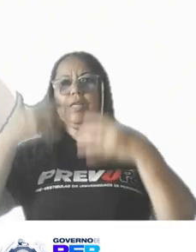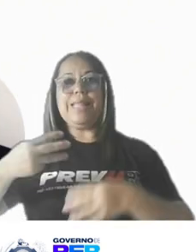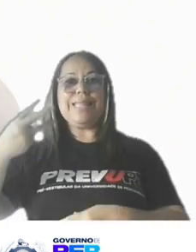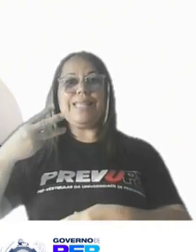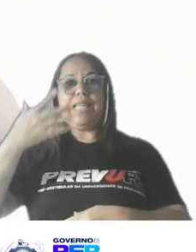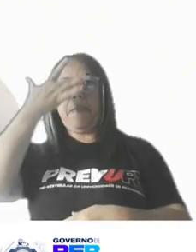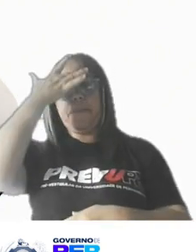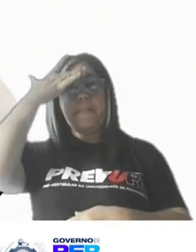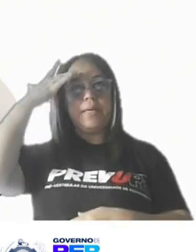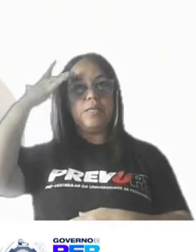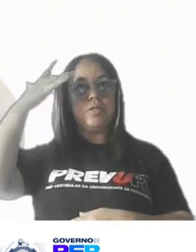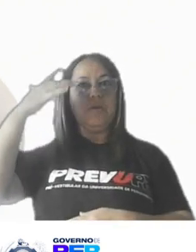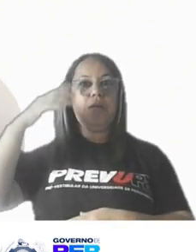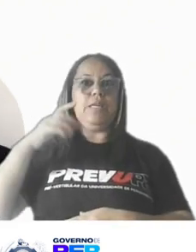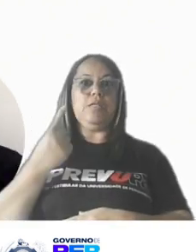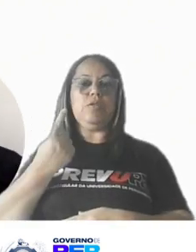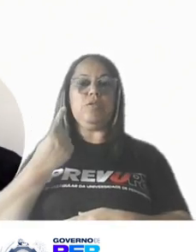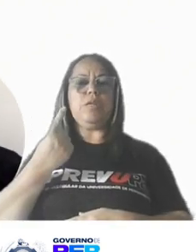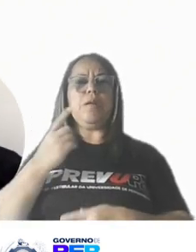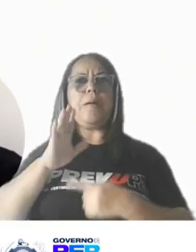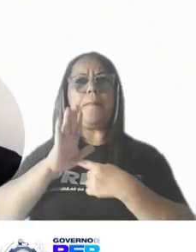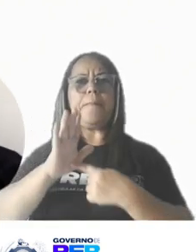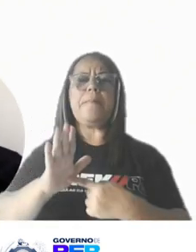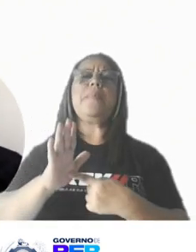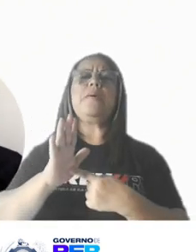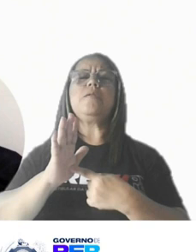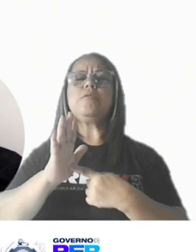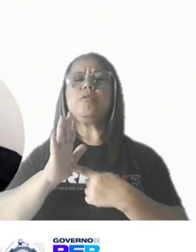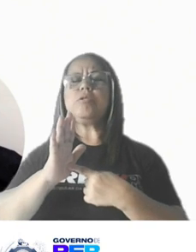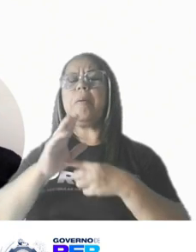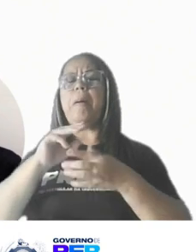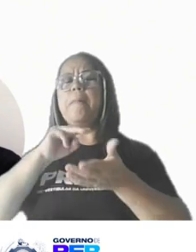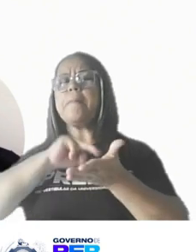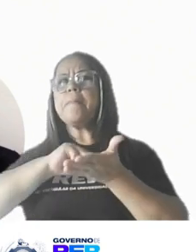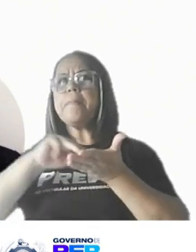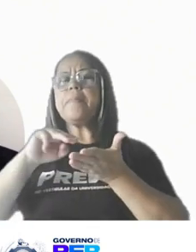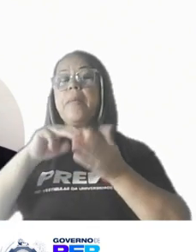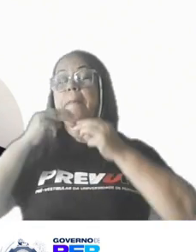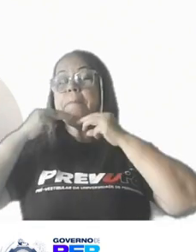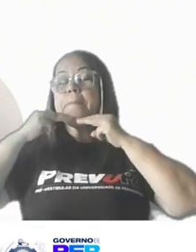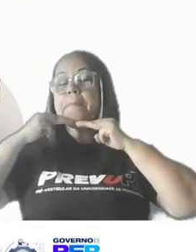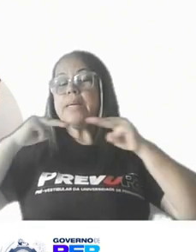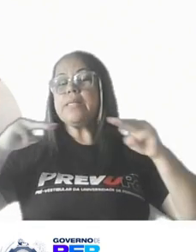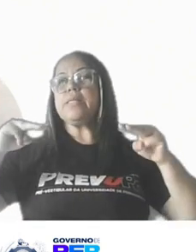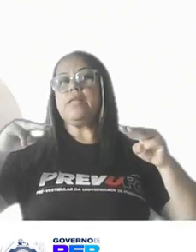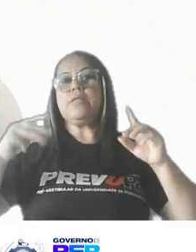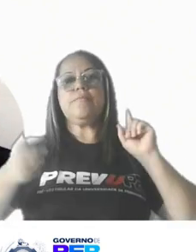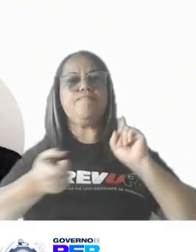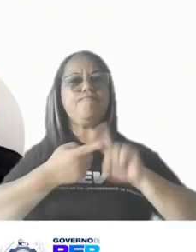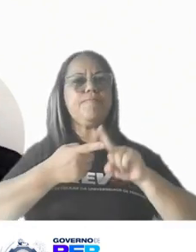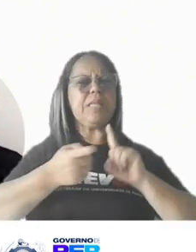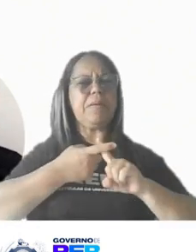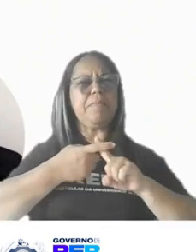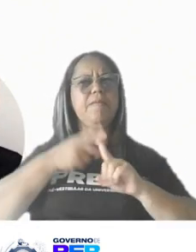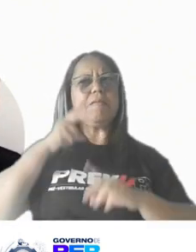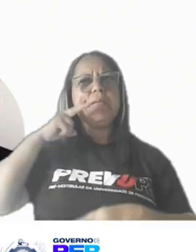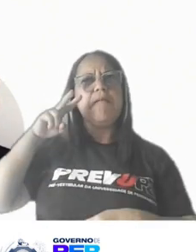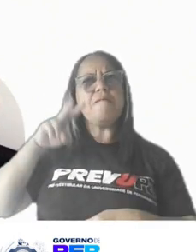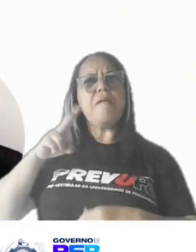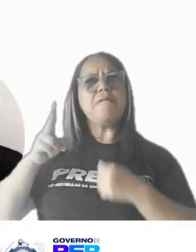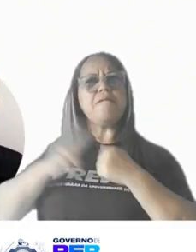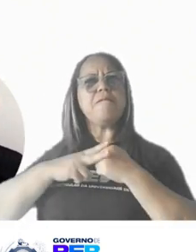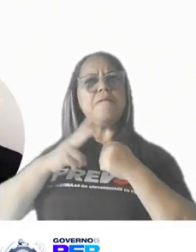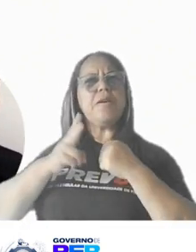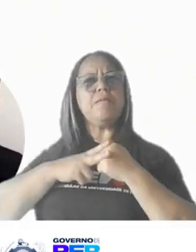terceira pessoa do singular, o que caracteriza o caráter impessoal da mensagem. A letra D, presença de verbos no imperativo,